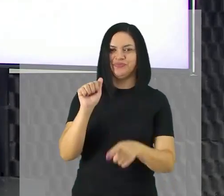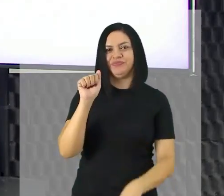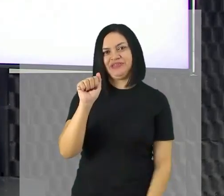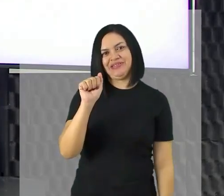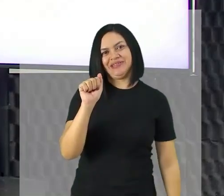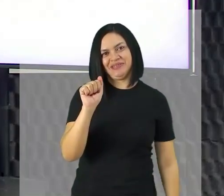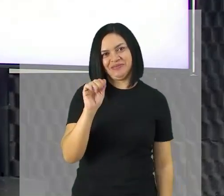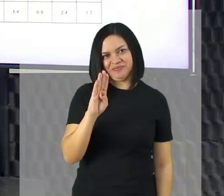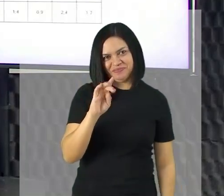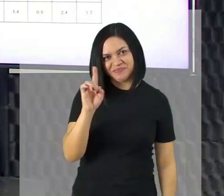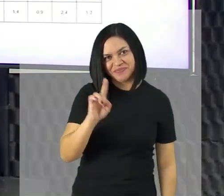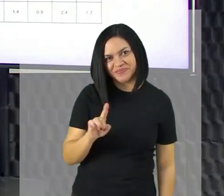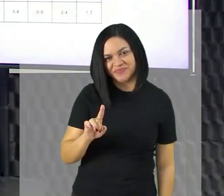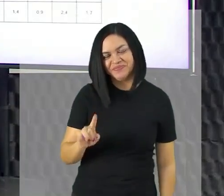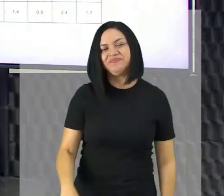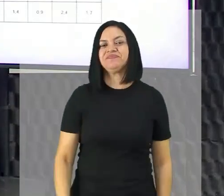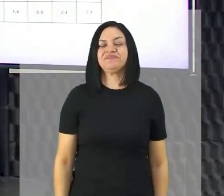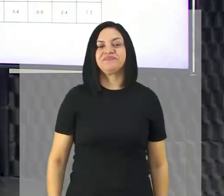letra A. Belezinha?